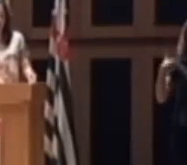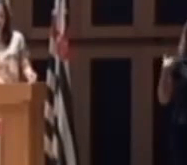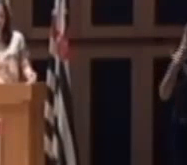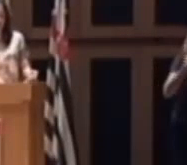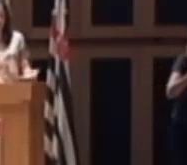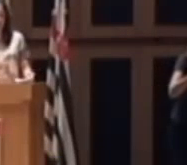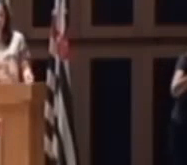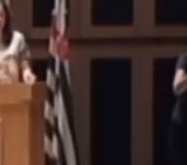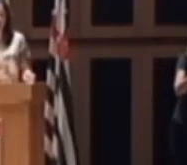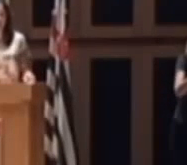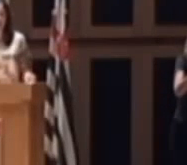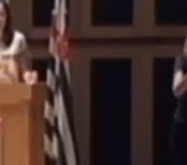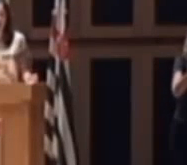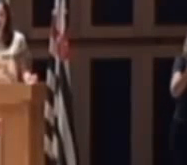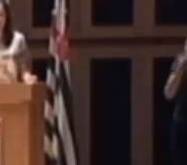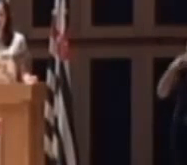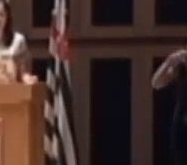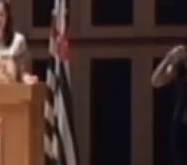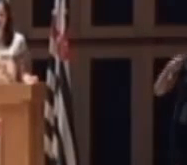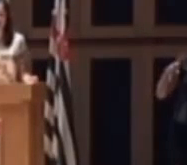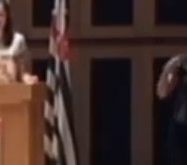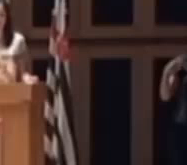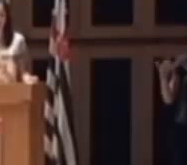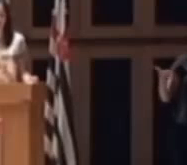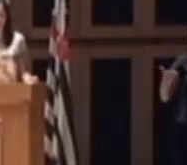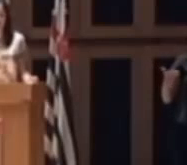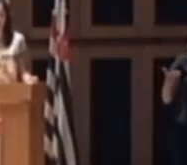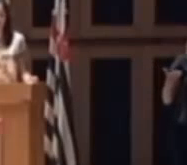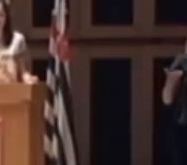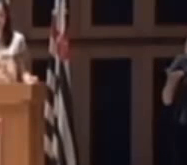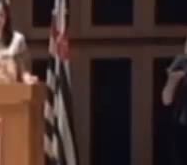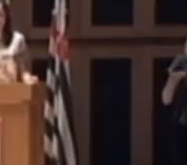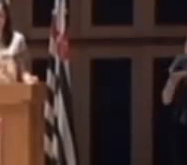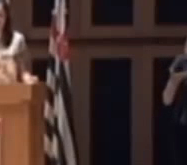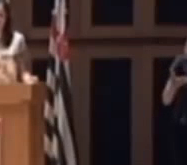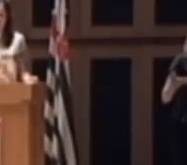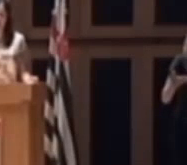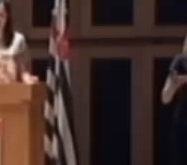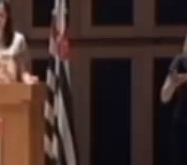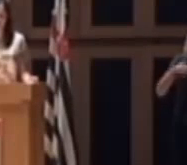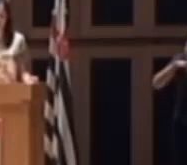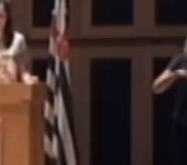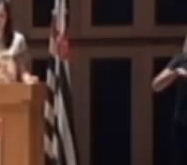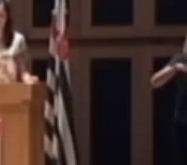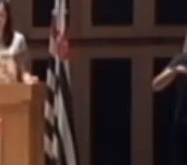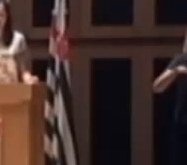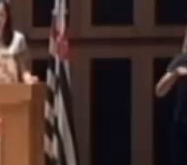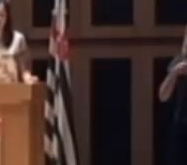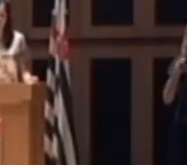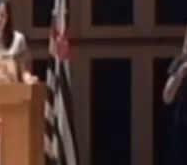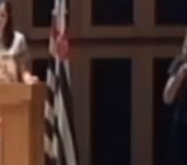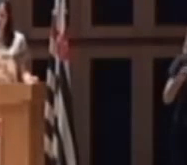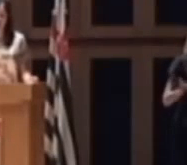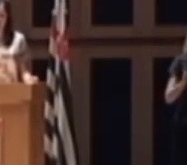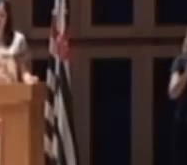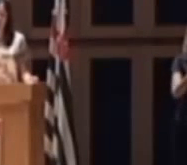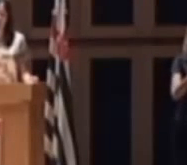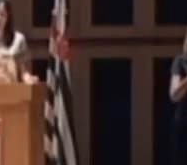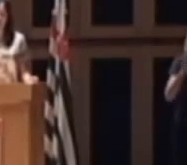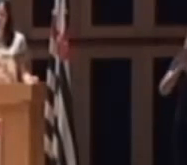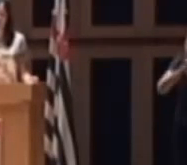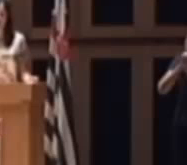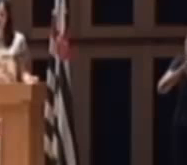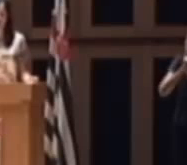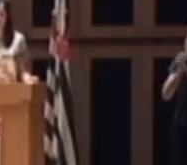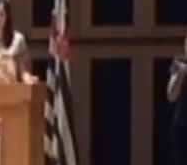essa nossa mesa da manhã, balanço da parceria do poder público com o terceiro setor na área de cultura, eu chamo a secretária